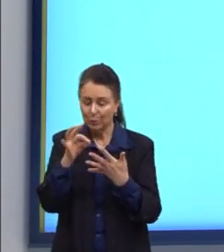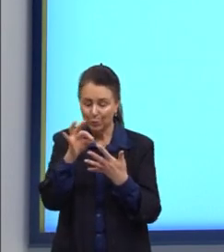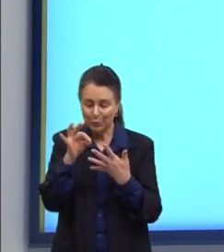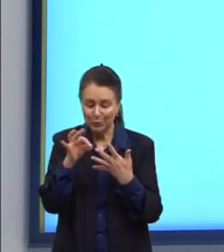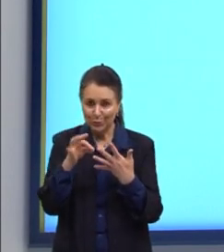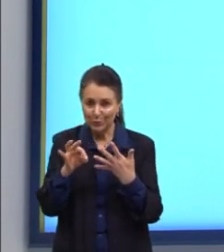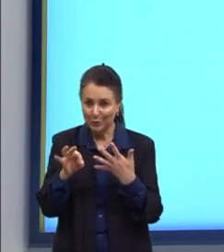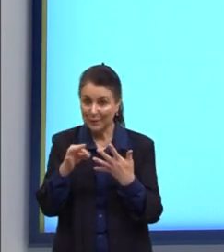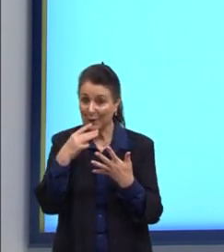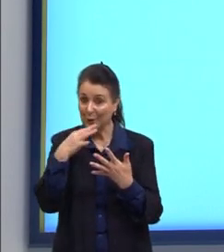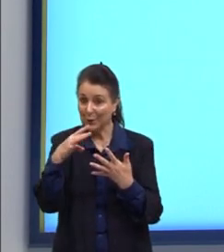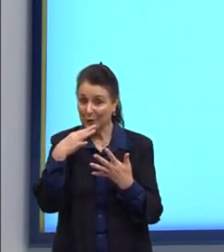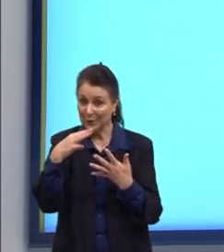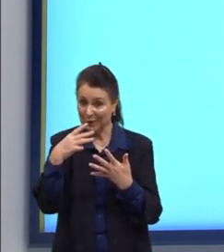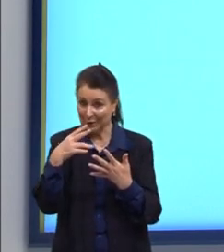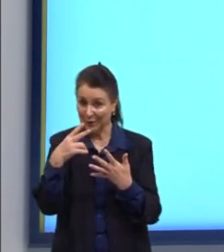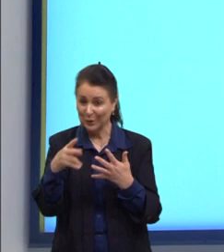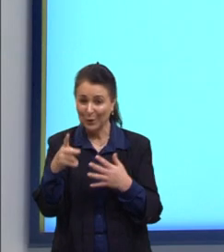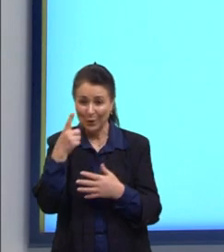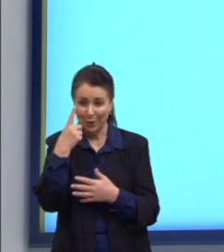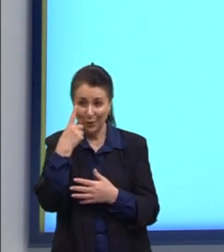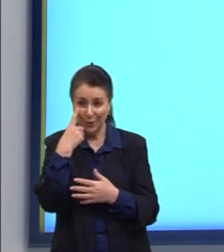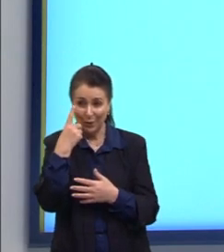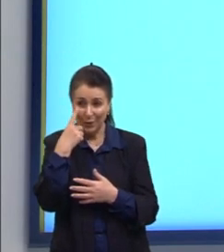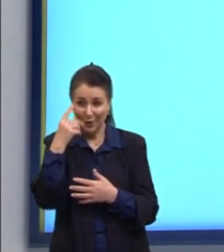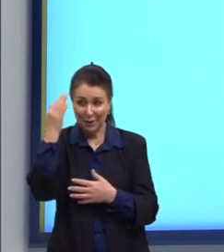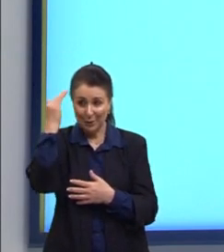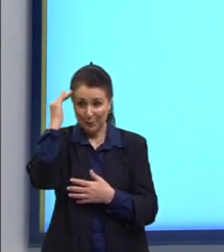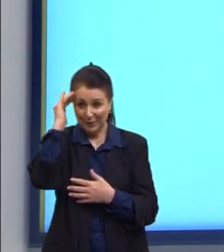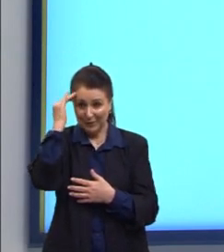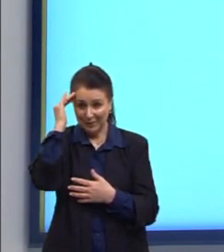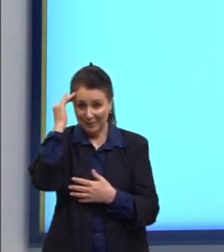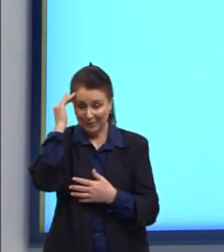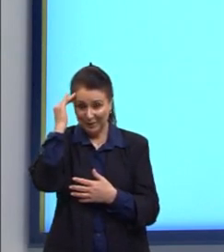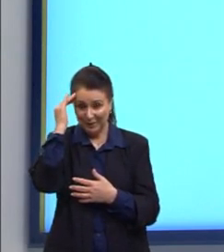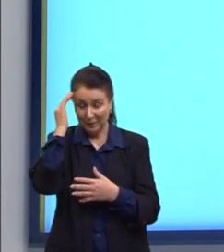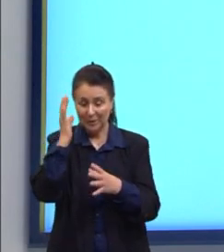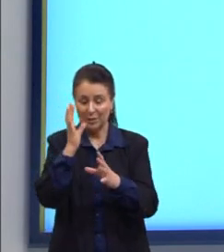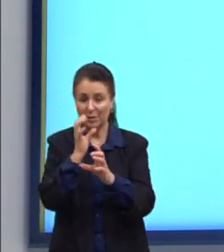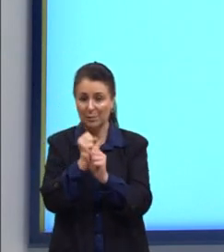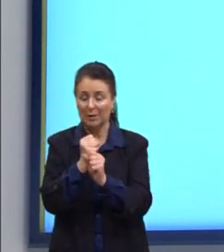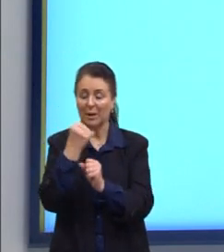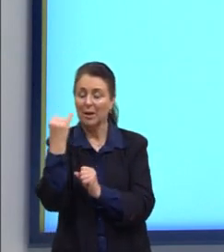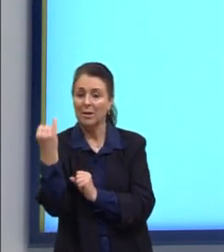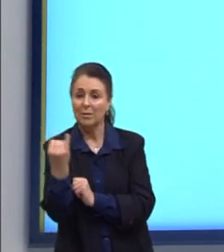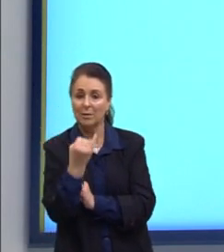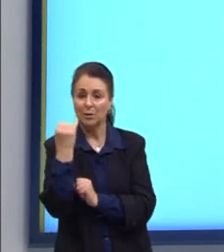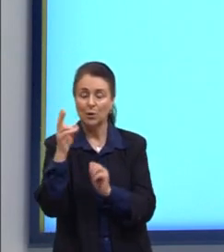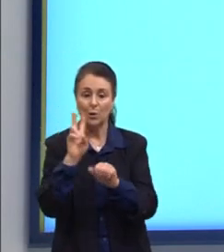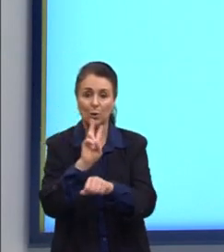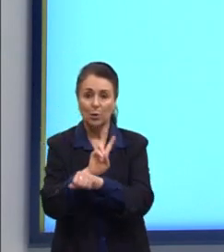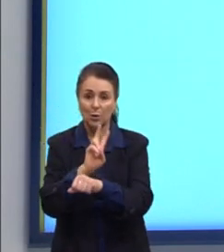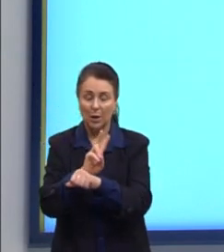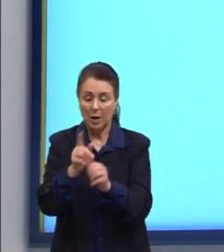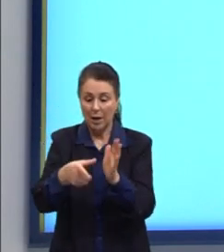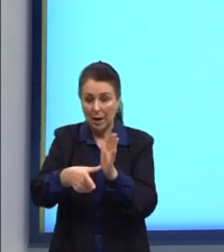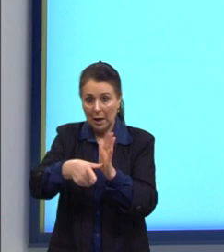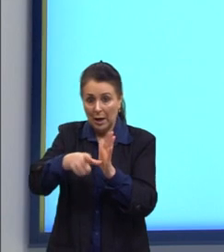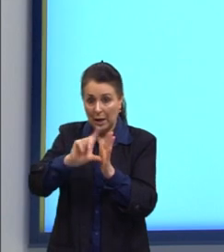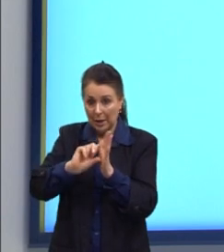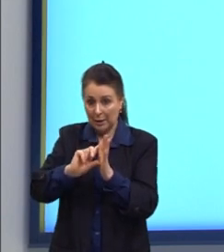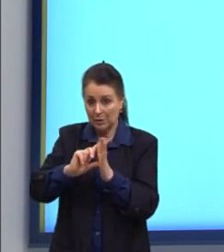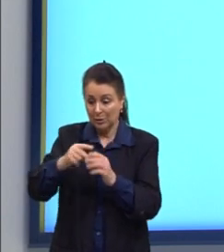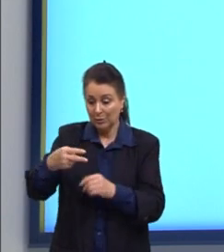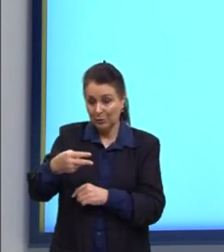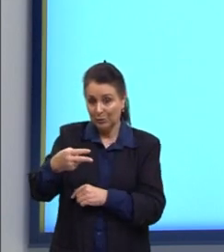diferentes a primeira e a segunda equação para a gente entender o que que está sendo somado Porque é importante a gente cuidar tudo que tá antes da Igualdade